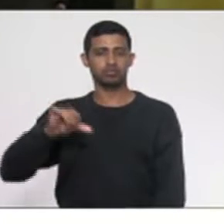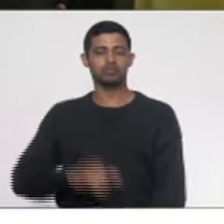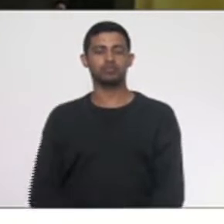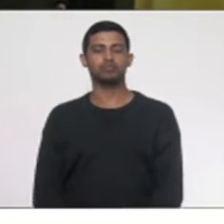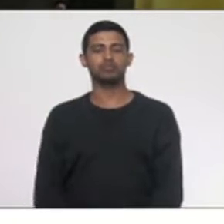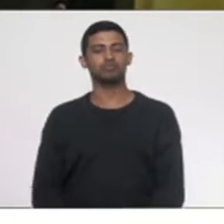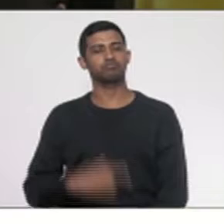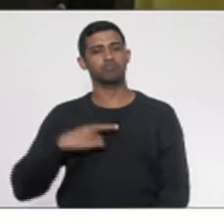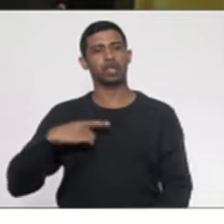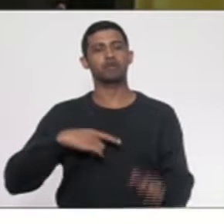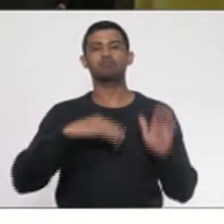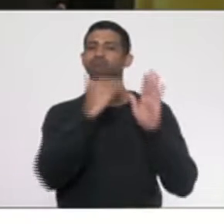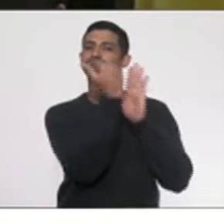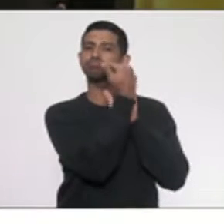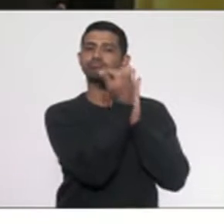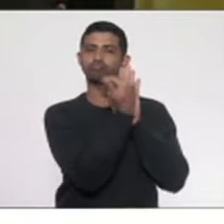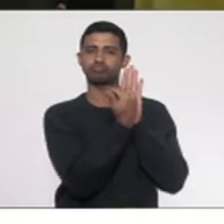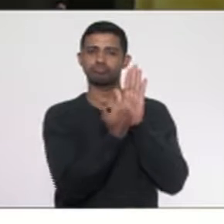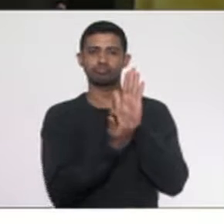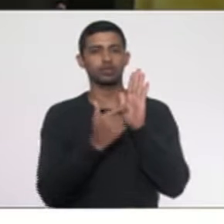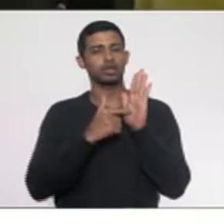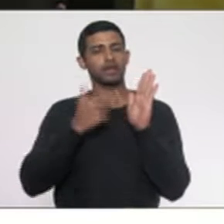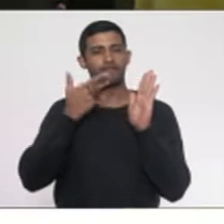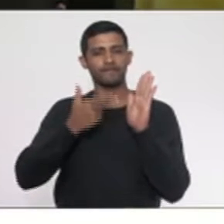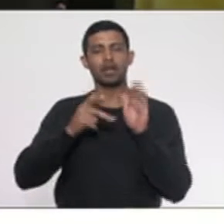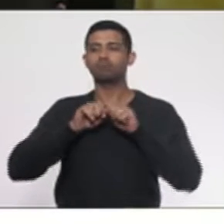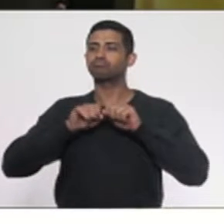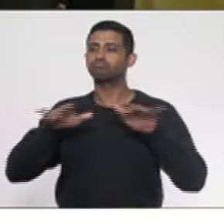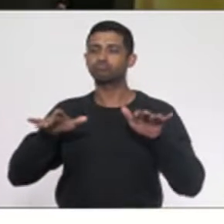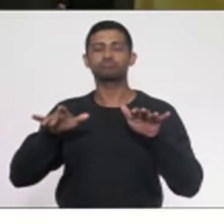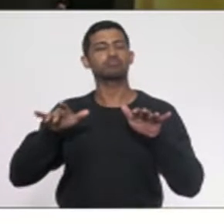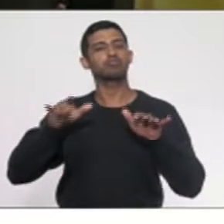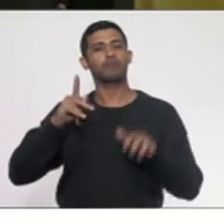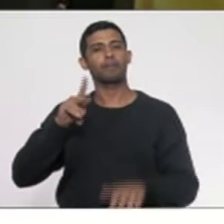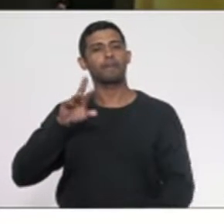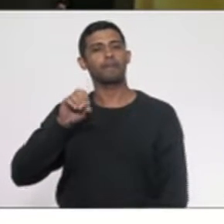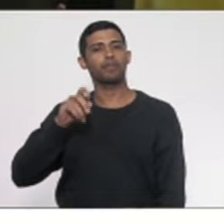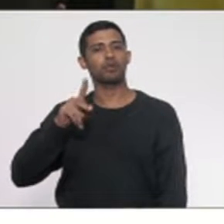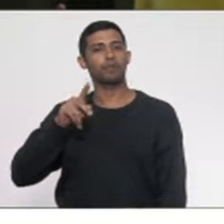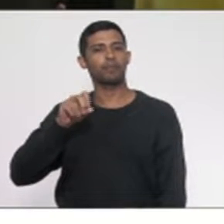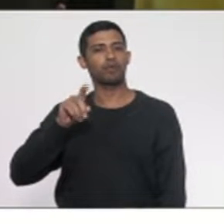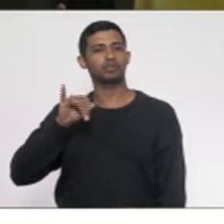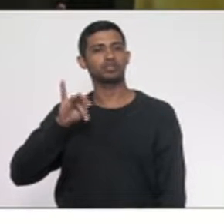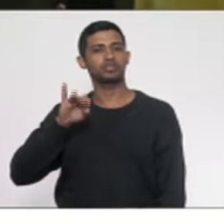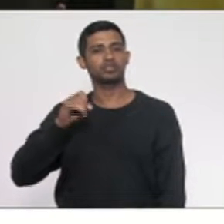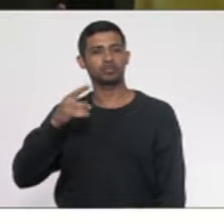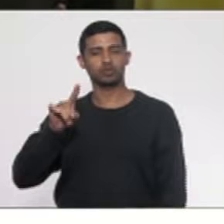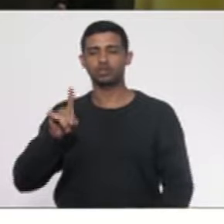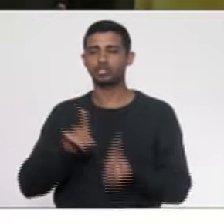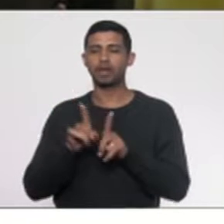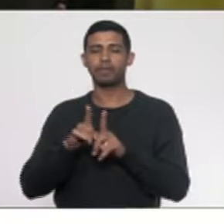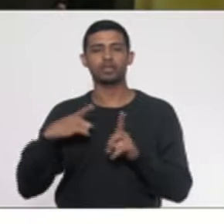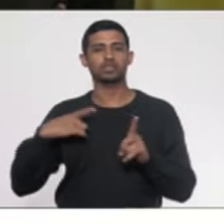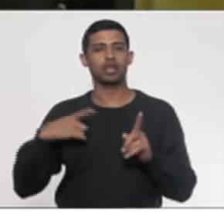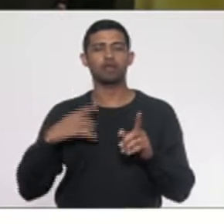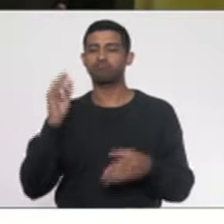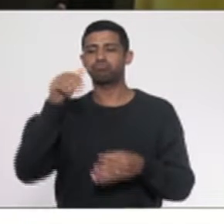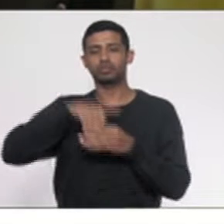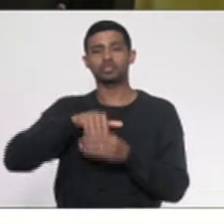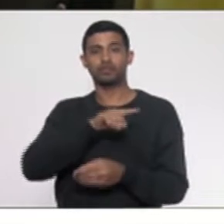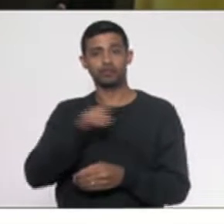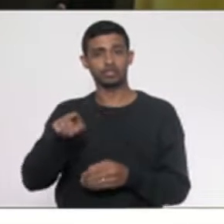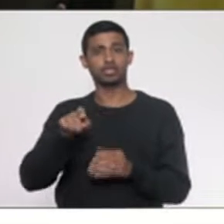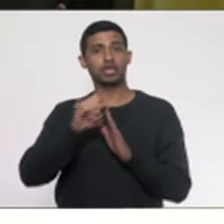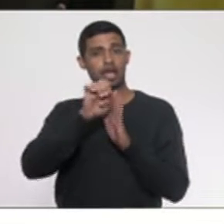Está em pauta a distribuição de proposições e a discussão e votação das emendas apresentadas pelos senhores